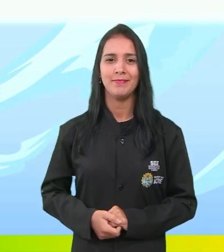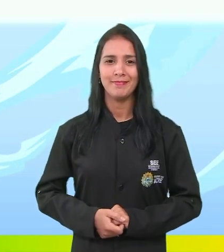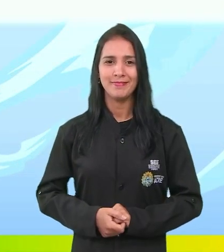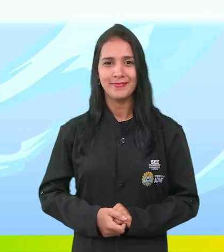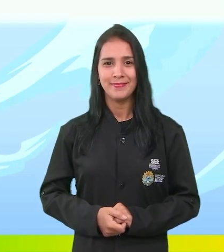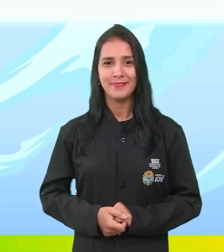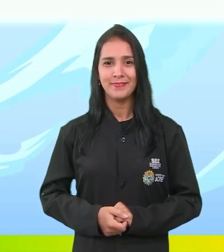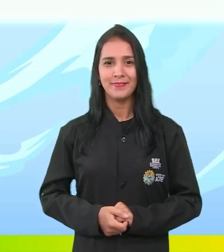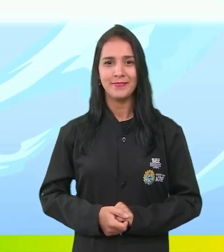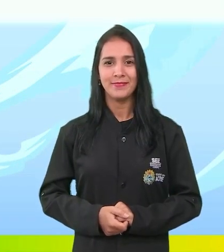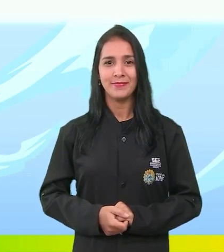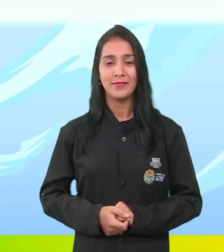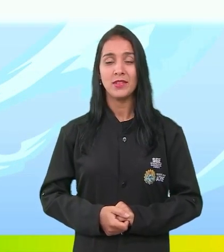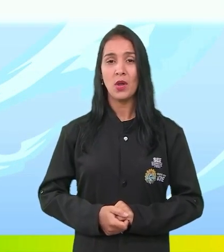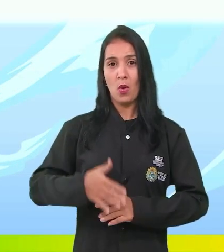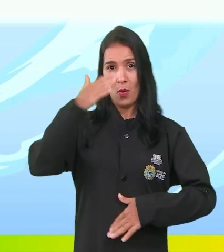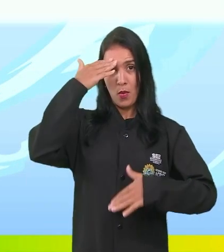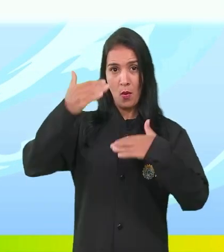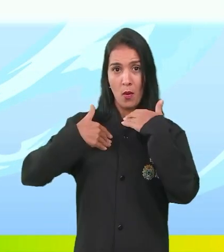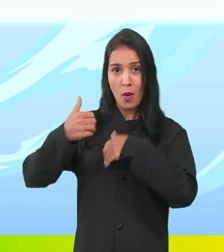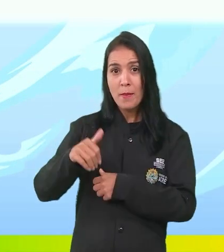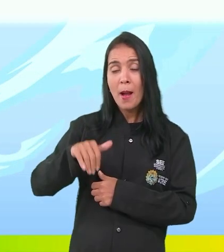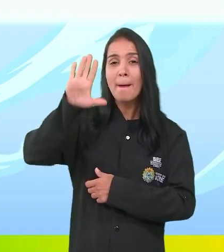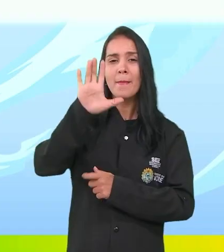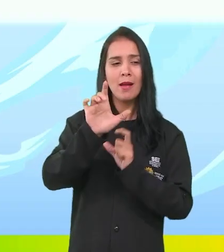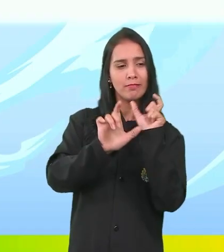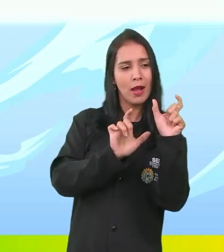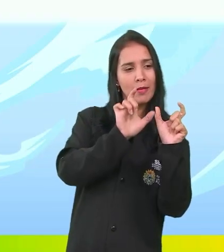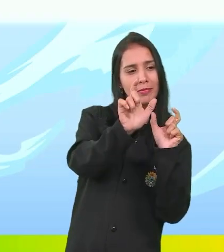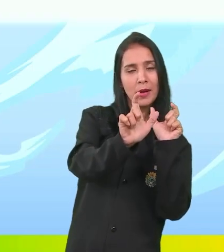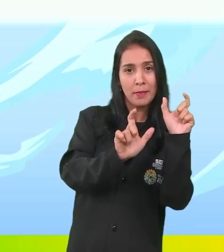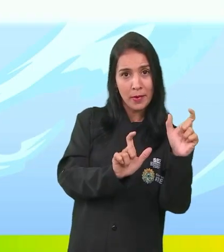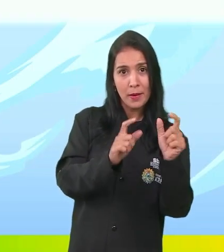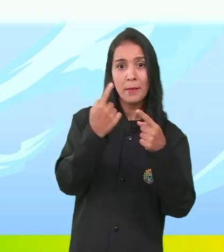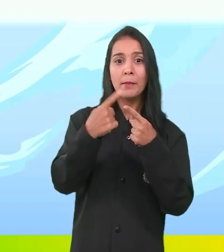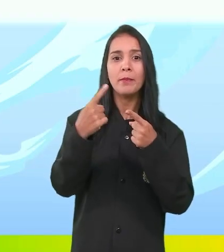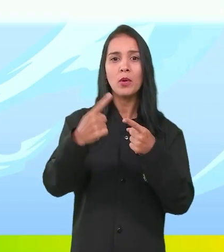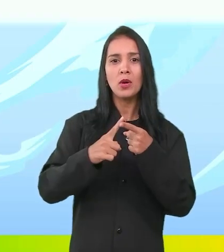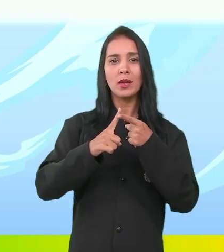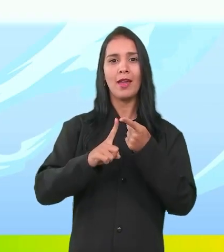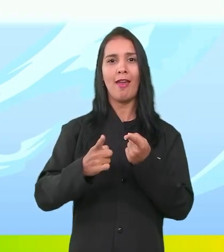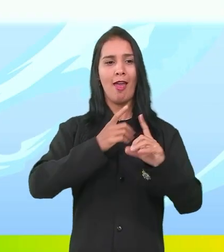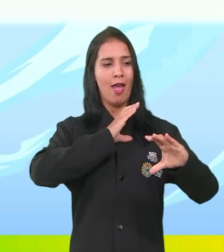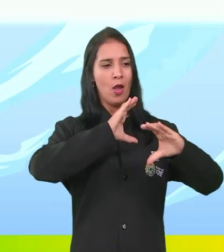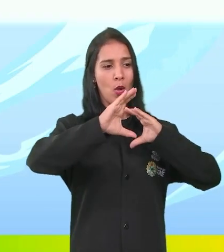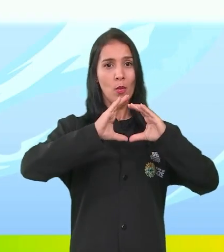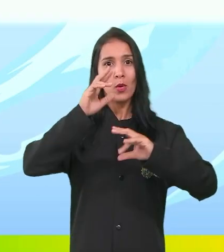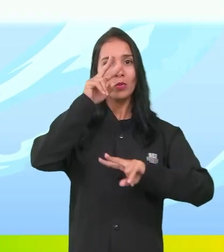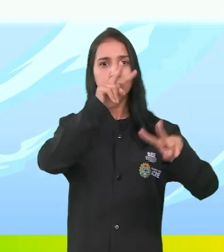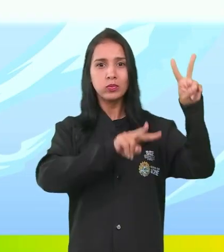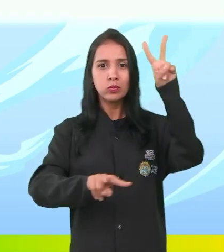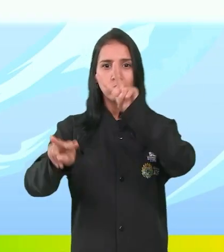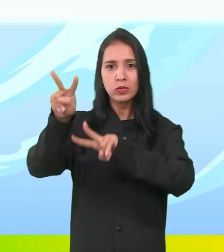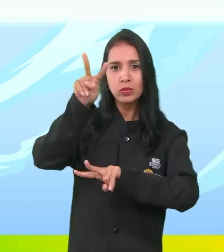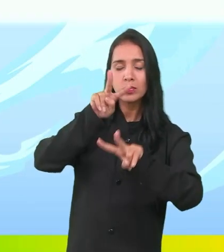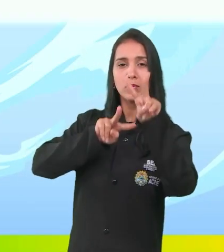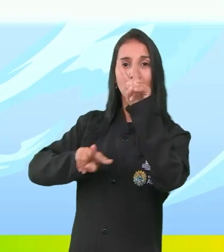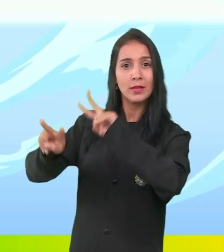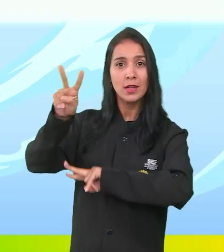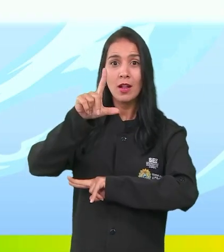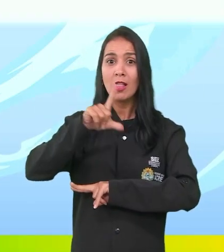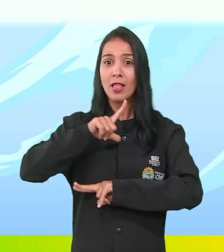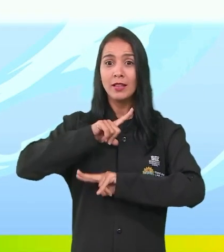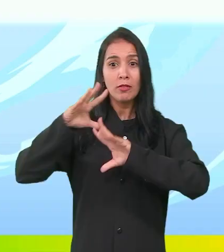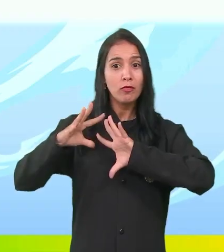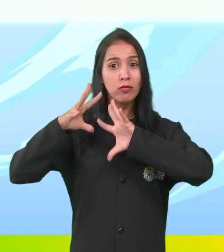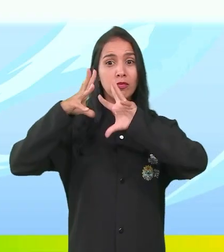Corpo além das palavras. A comunicação não verbal abrange um vasto universo de mensagens transmitidas sem